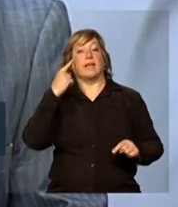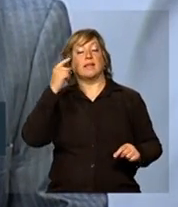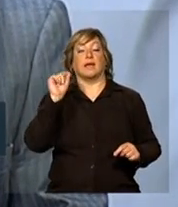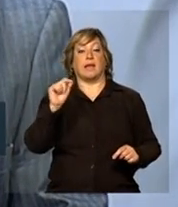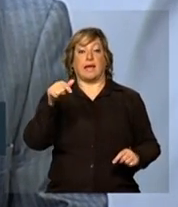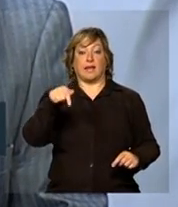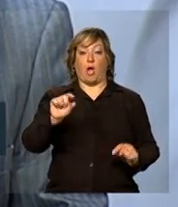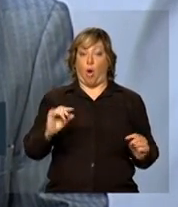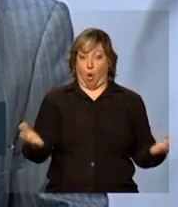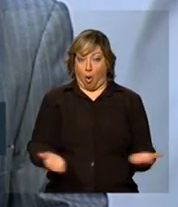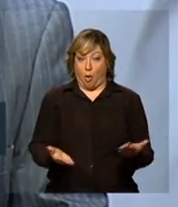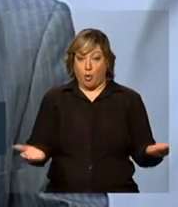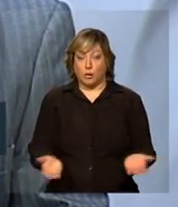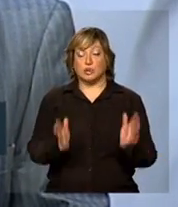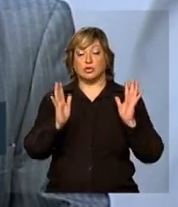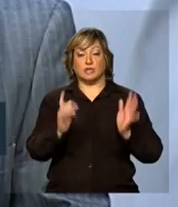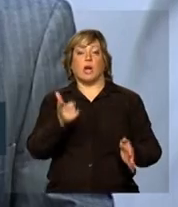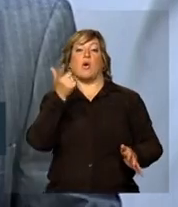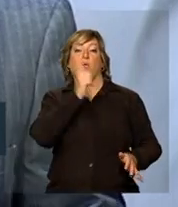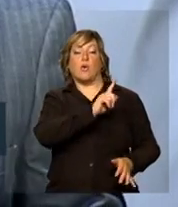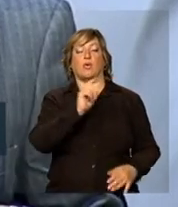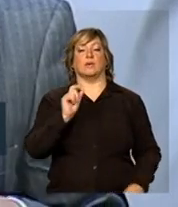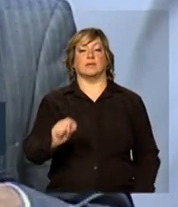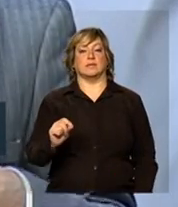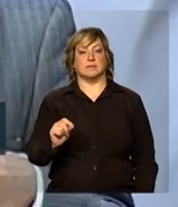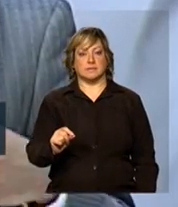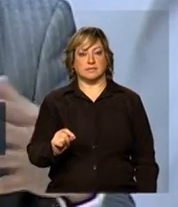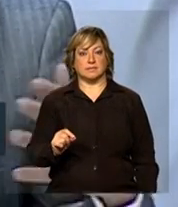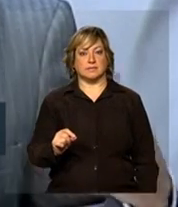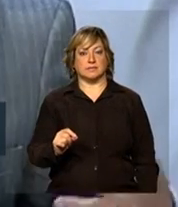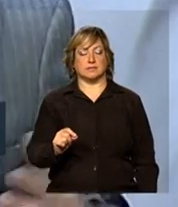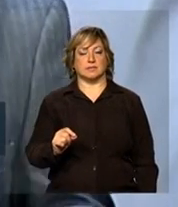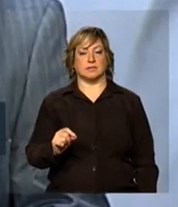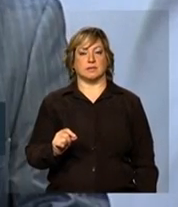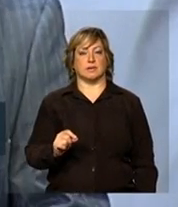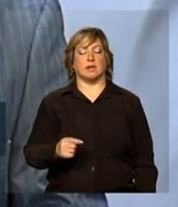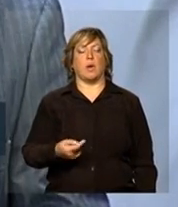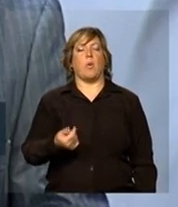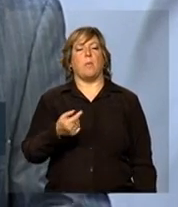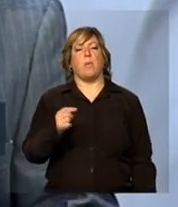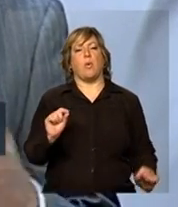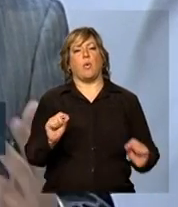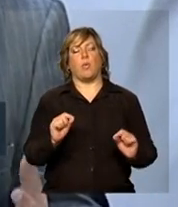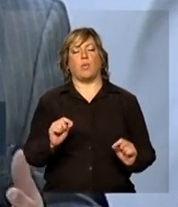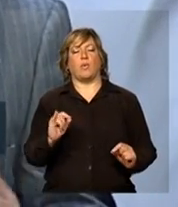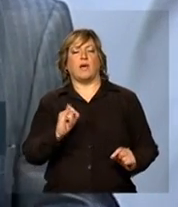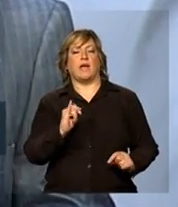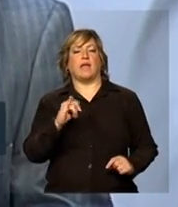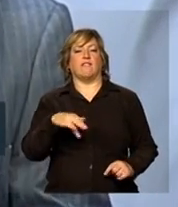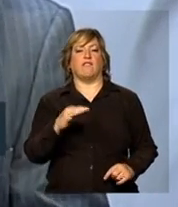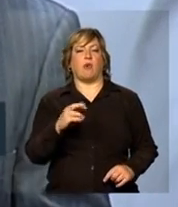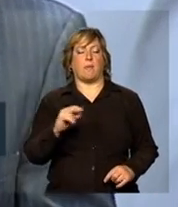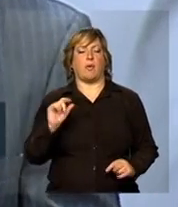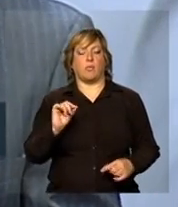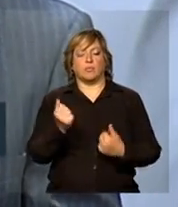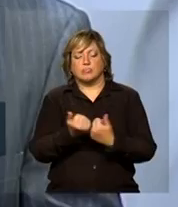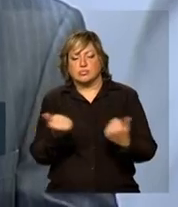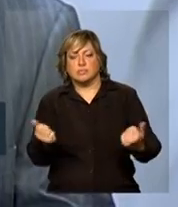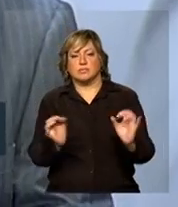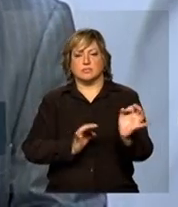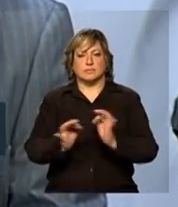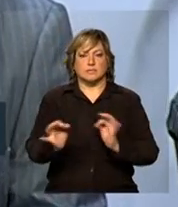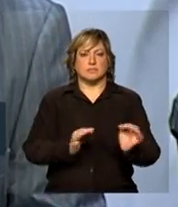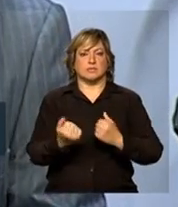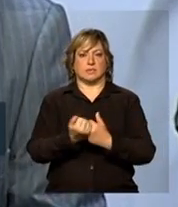que hoje já acontece um pouco, de uma forma um pouco informal, de uma solidariedade, de um apoio técnico, no papel